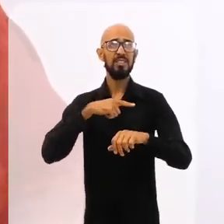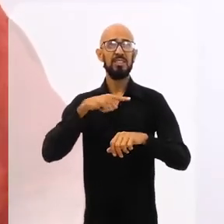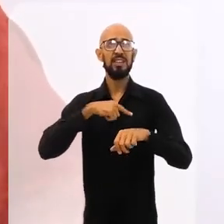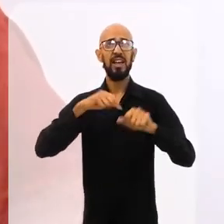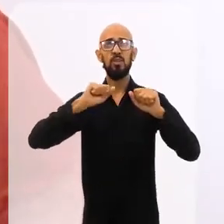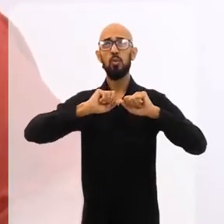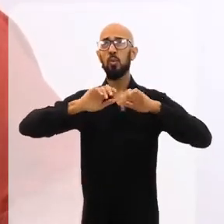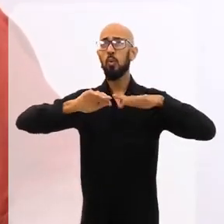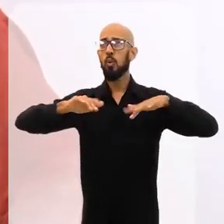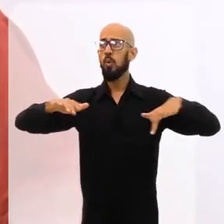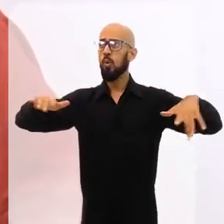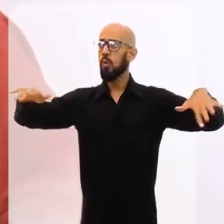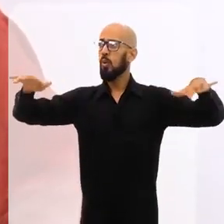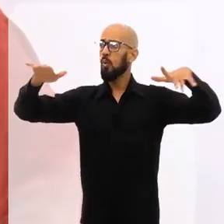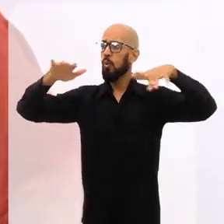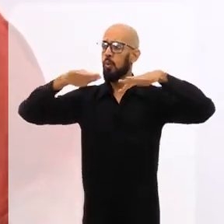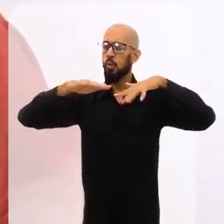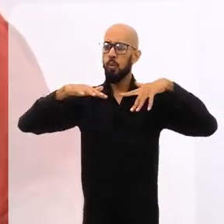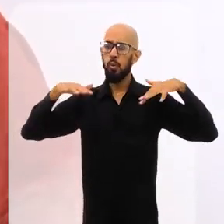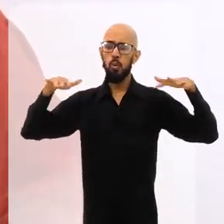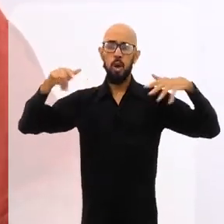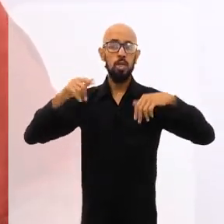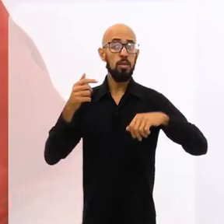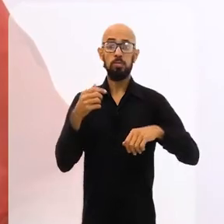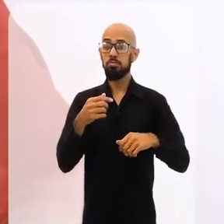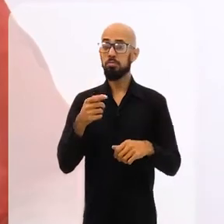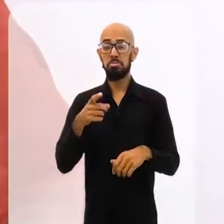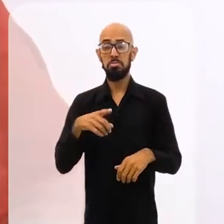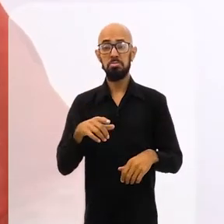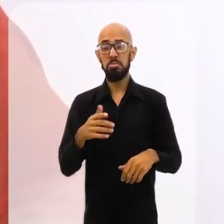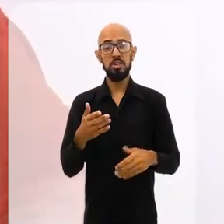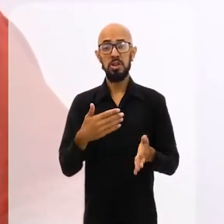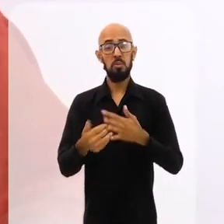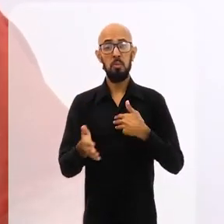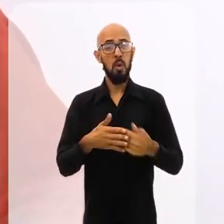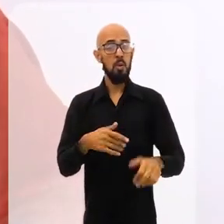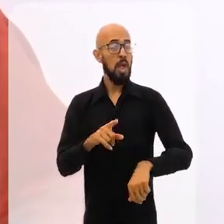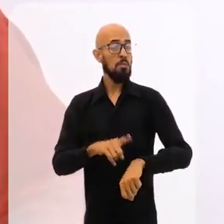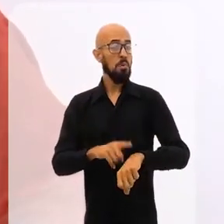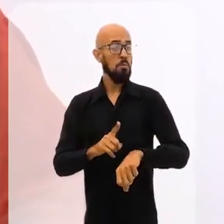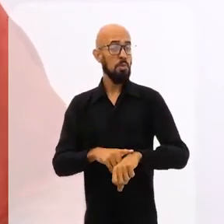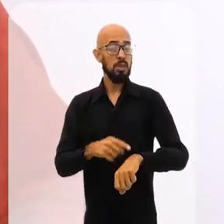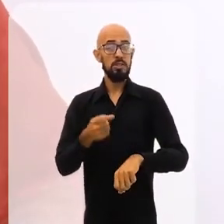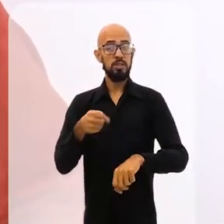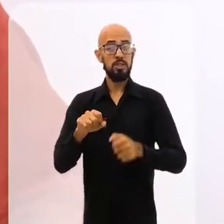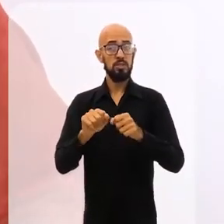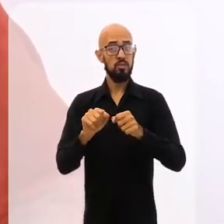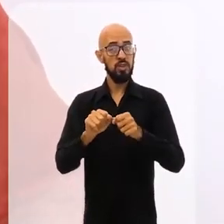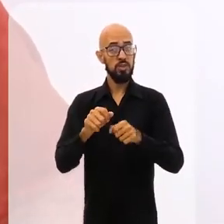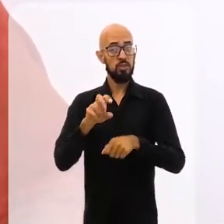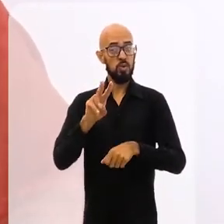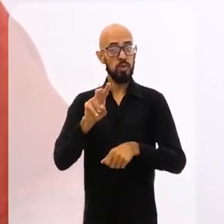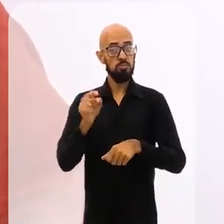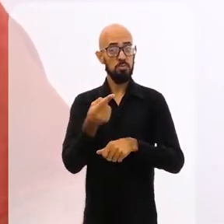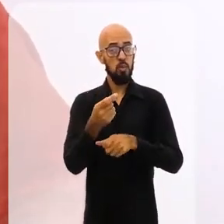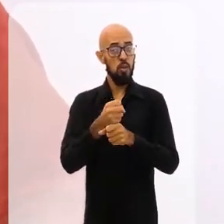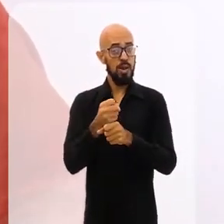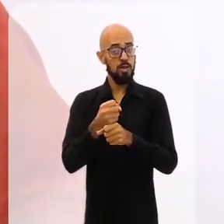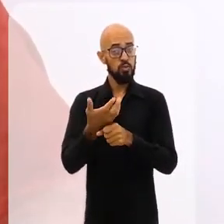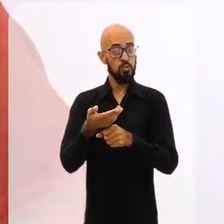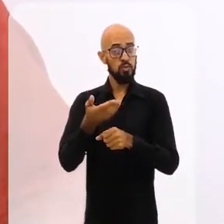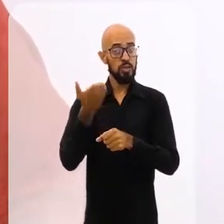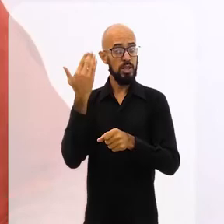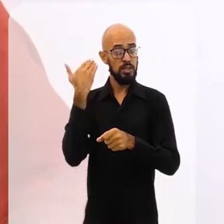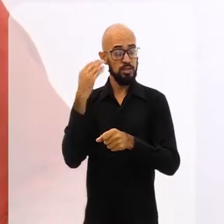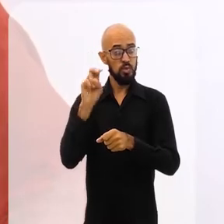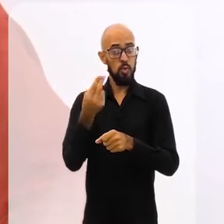pairando no espaço, então é atemporal. Não importa se foi praticado há 2000 anos atrás, há 100 anos atrás,